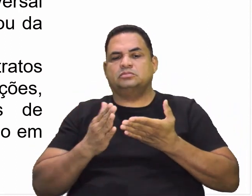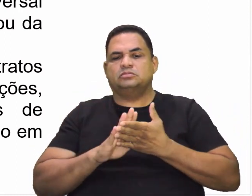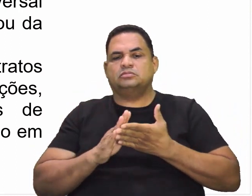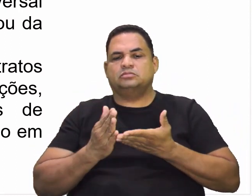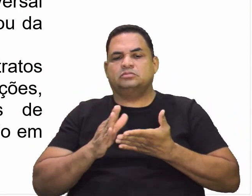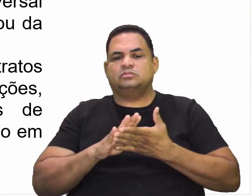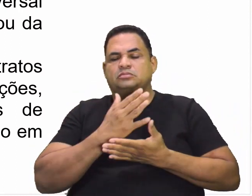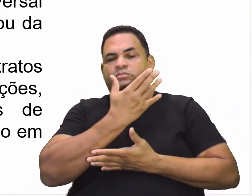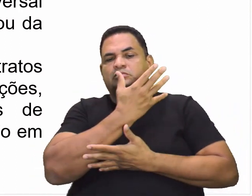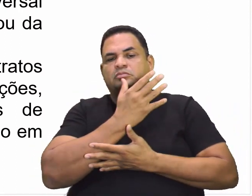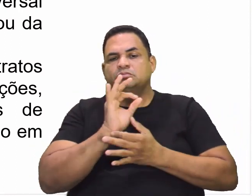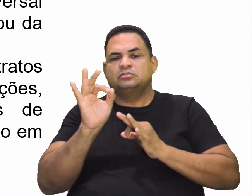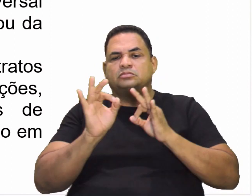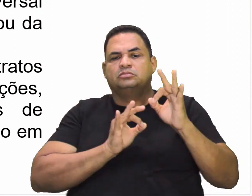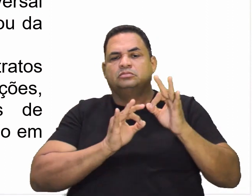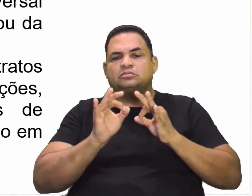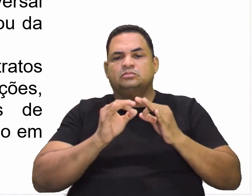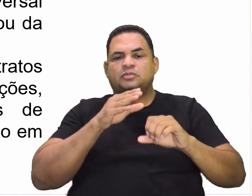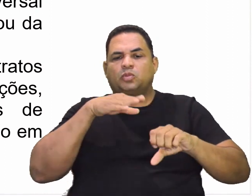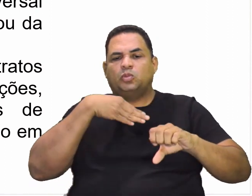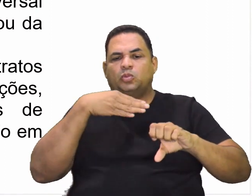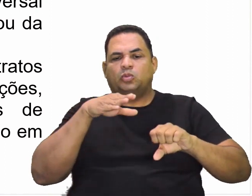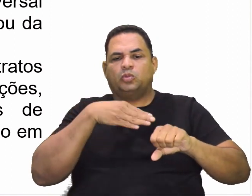em virtude de sua arquitetura,